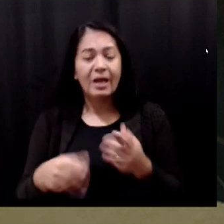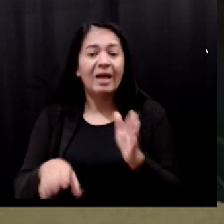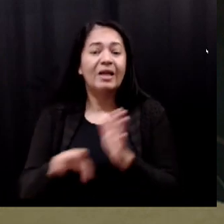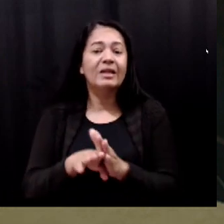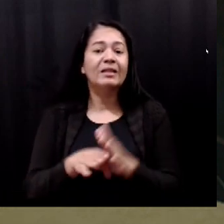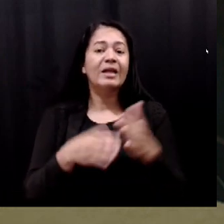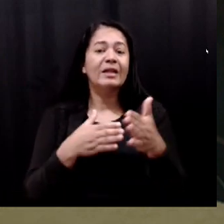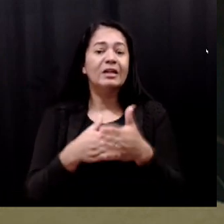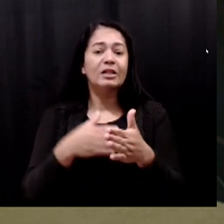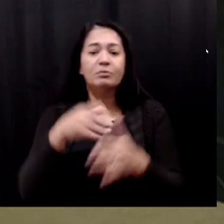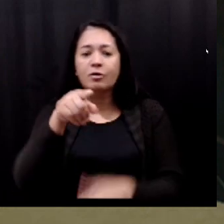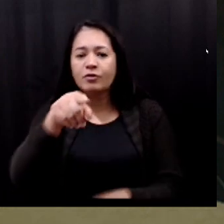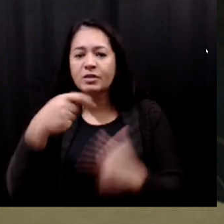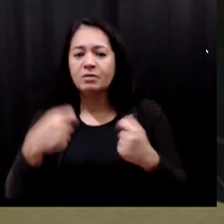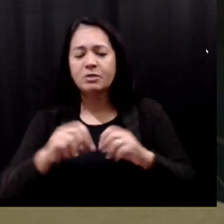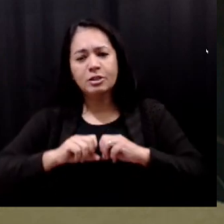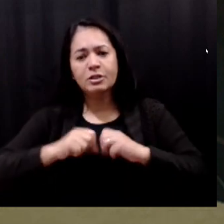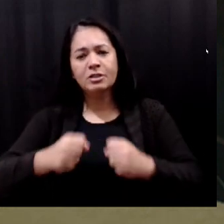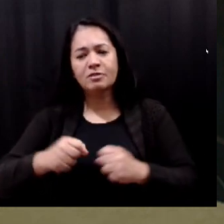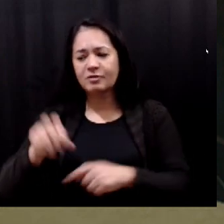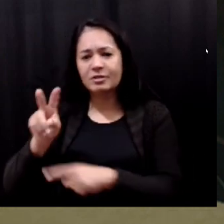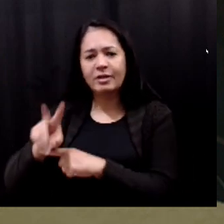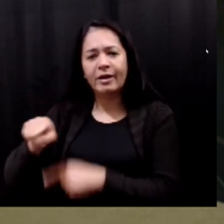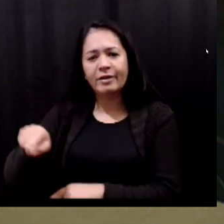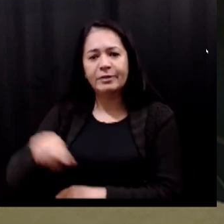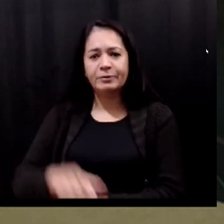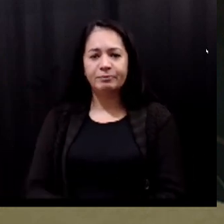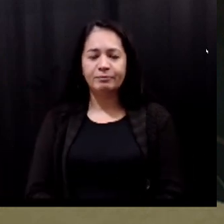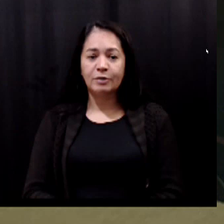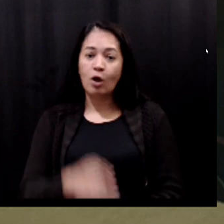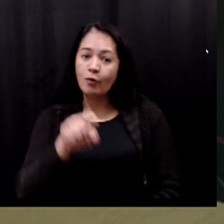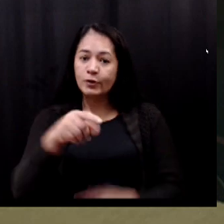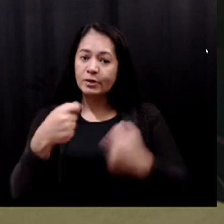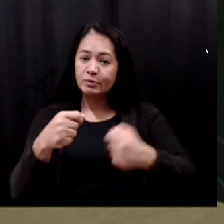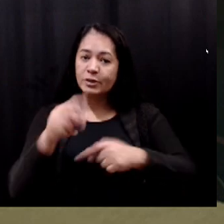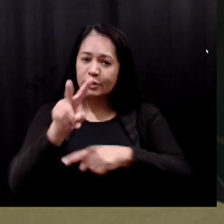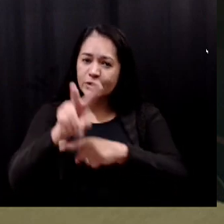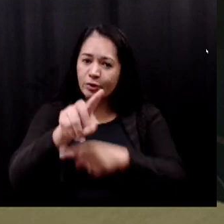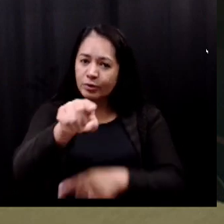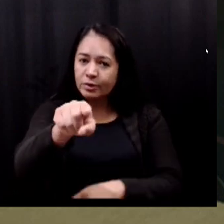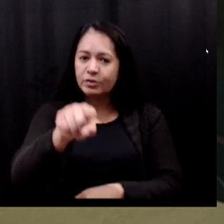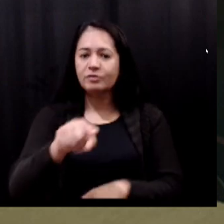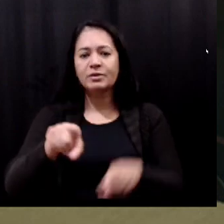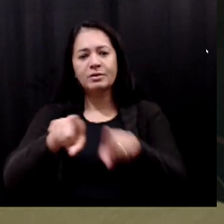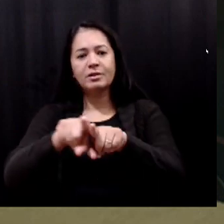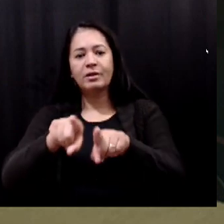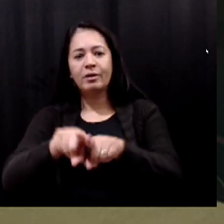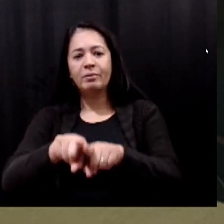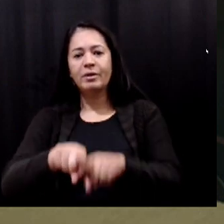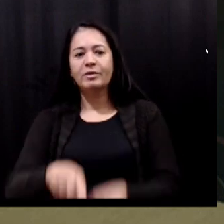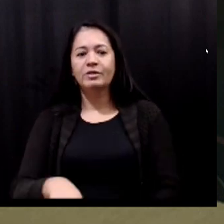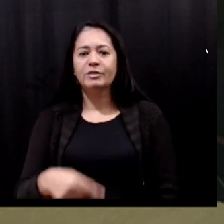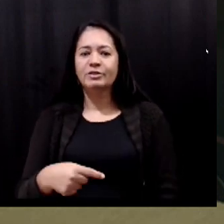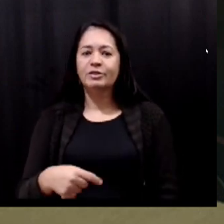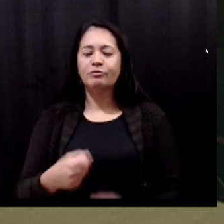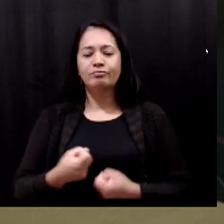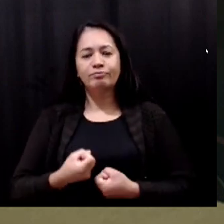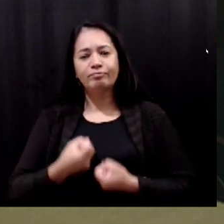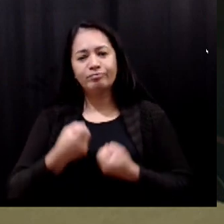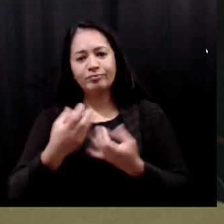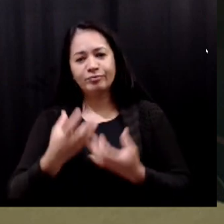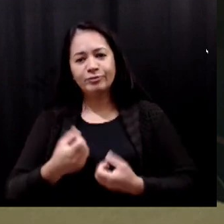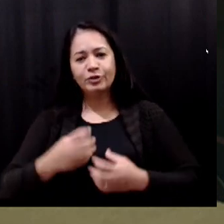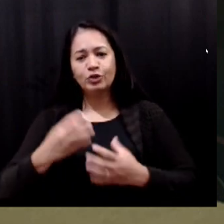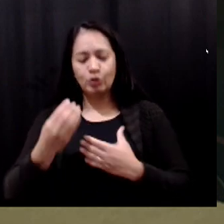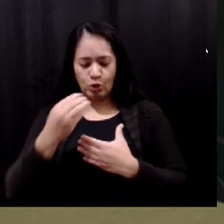se dedicar a esse cuidado, né? Você precisa cuidar de você também. A gente transborda daquilo que a gente está cheio. Então, se